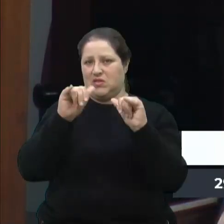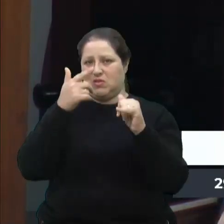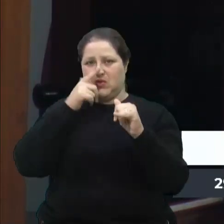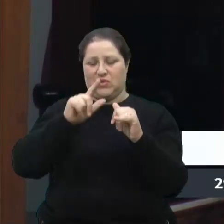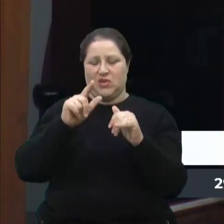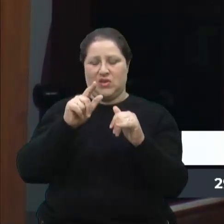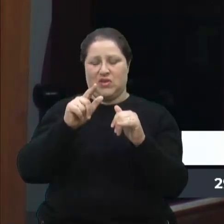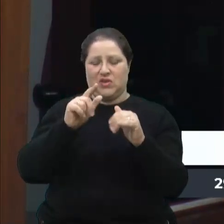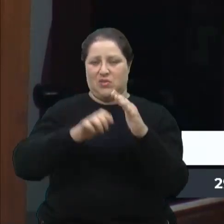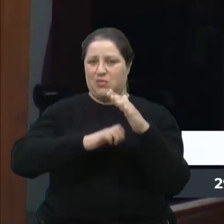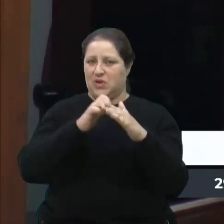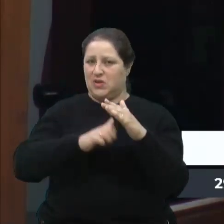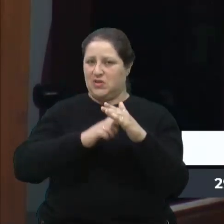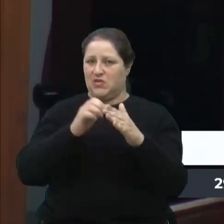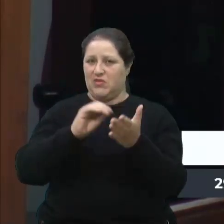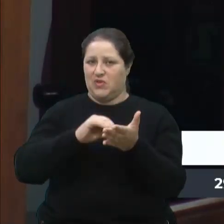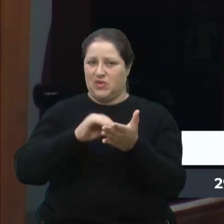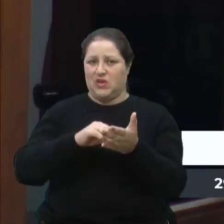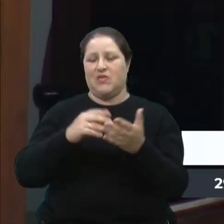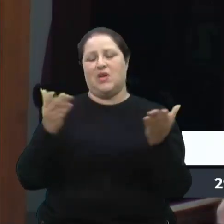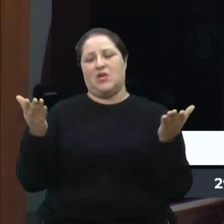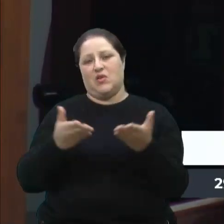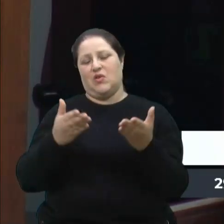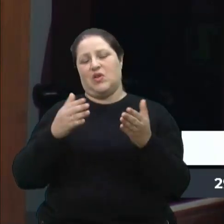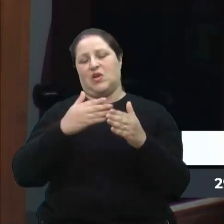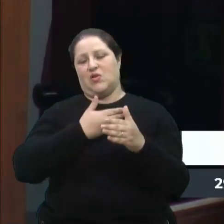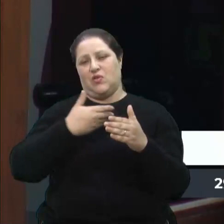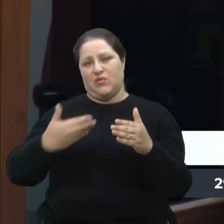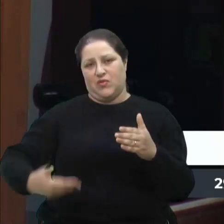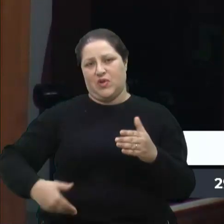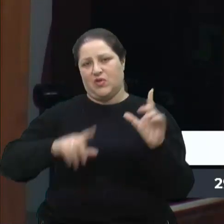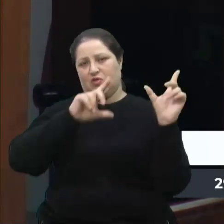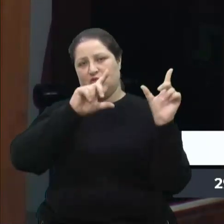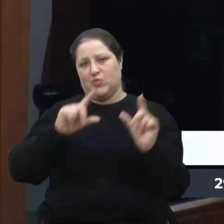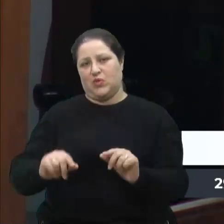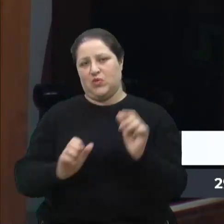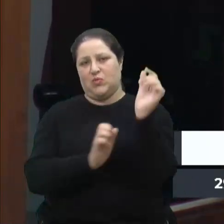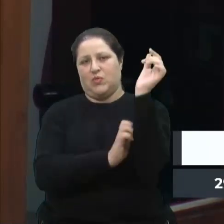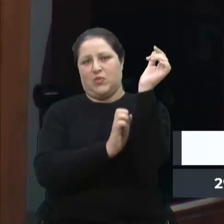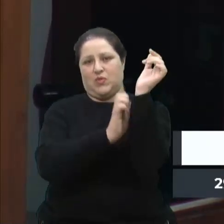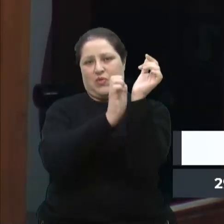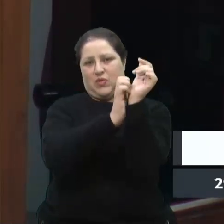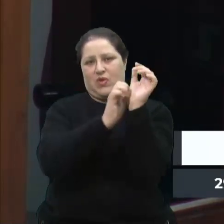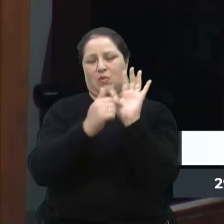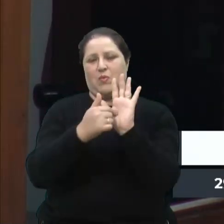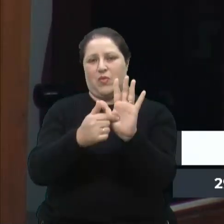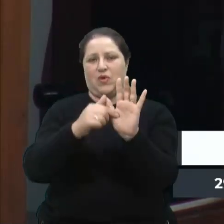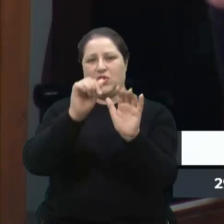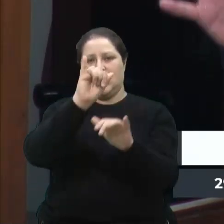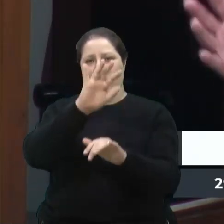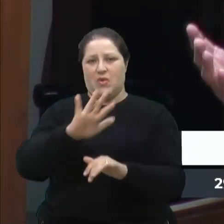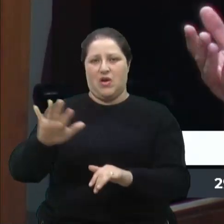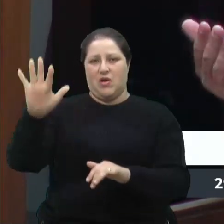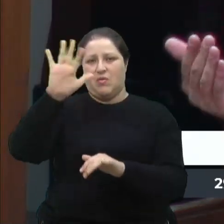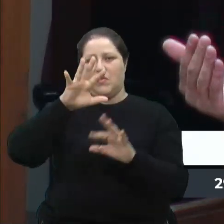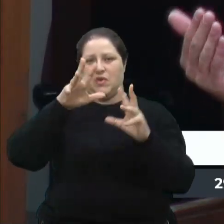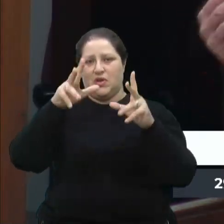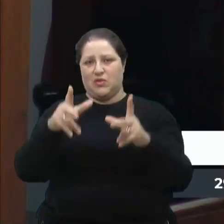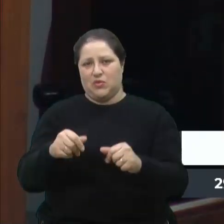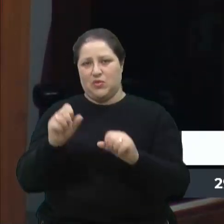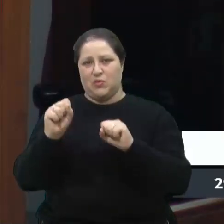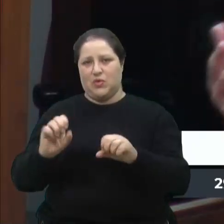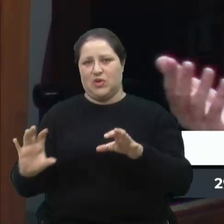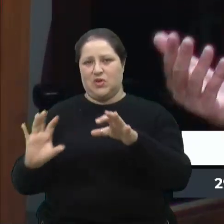elétrica. O governo fez o quê? Desburocratizou o sistema. Ele botou no mapa todos os lugares que pode ser conectado a